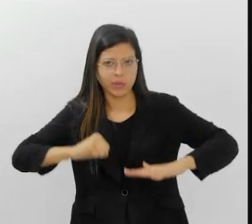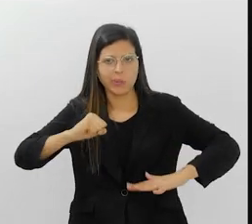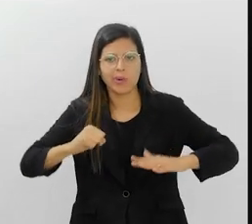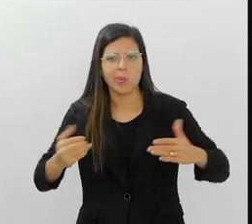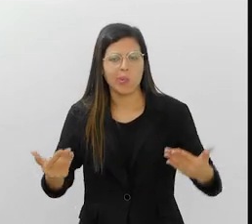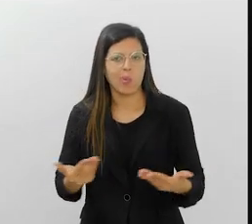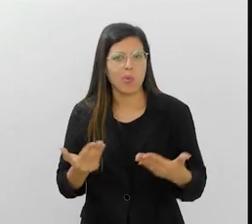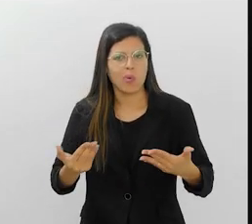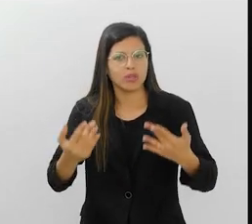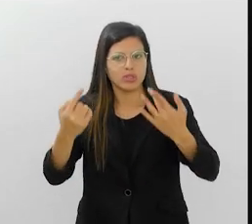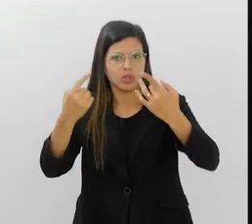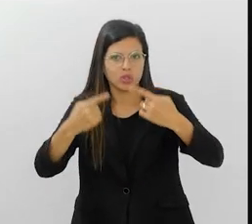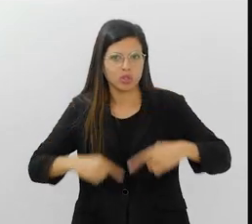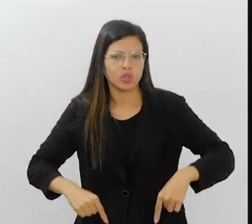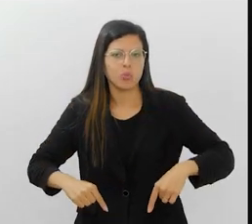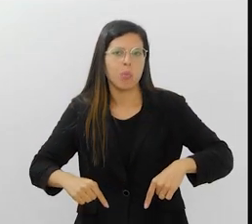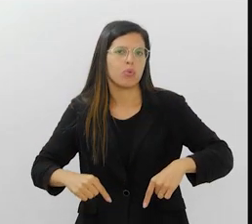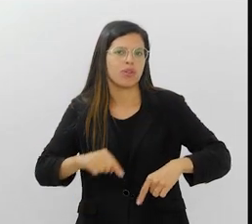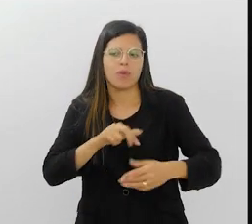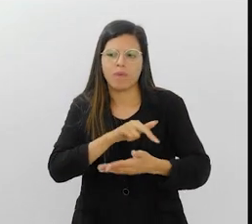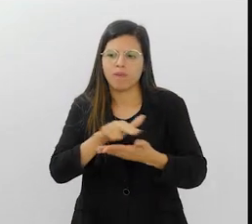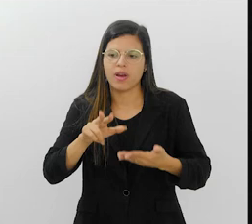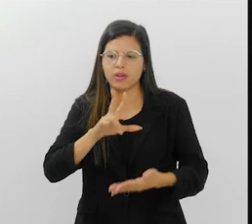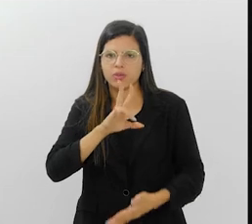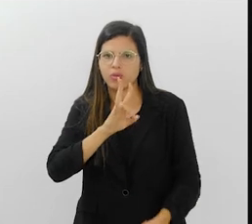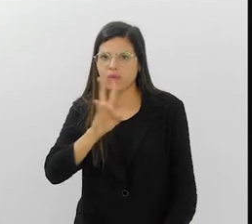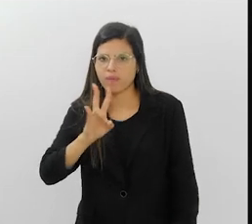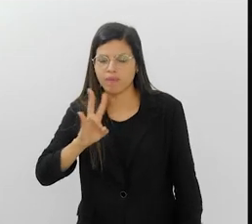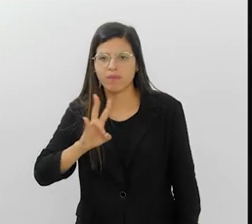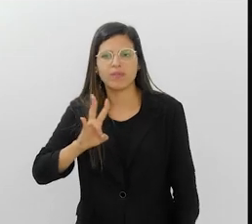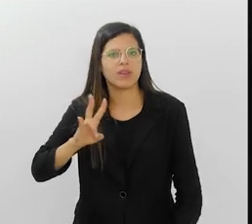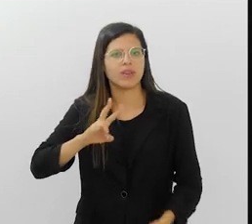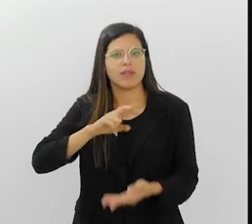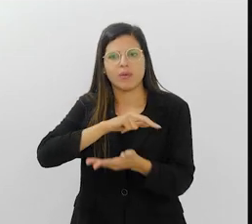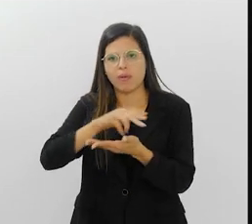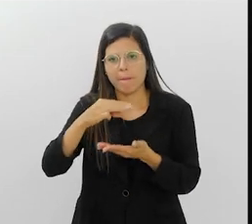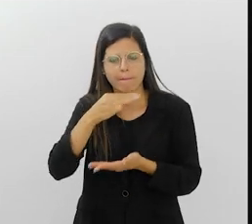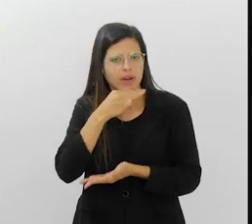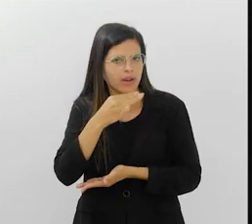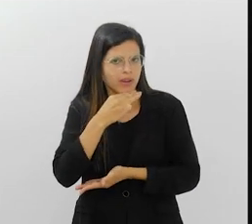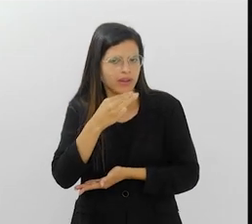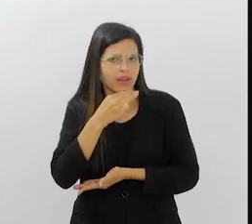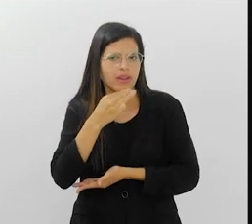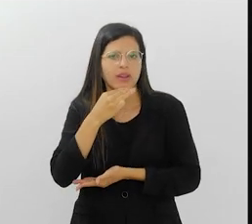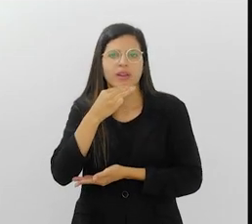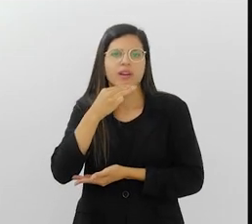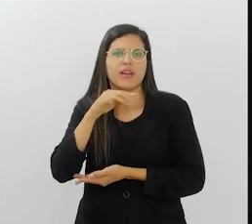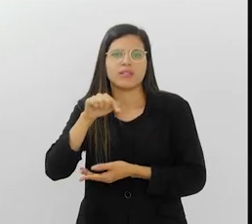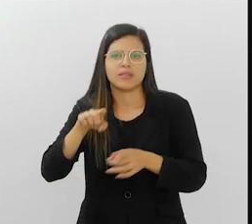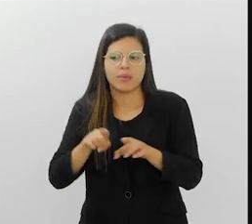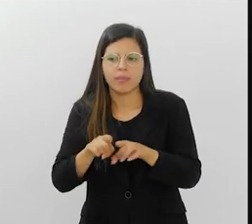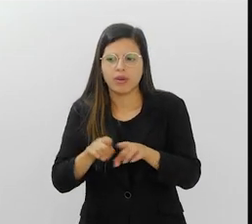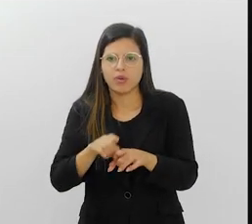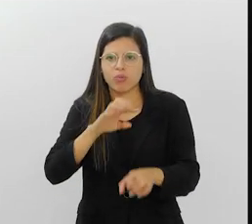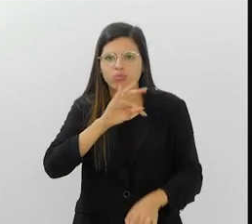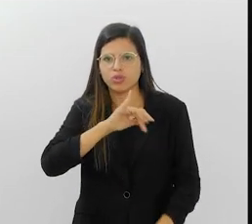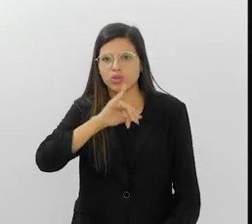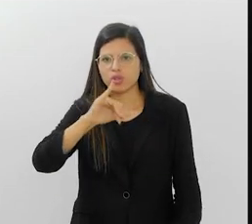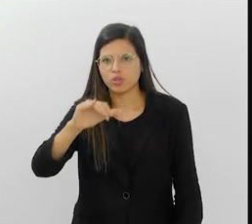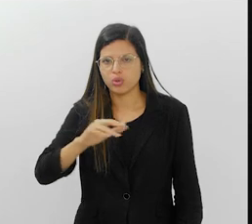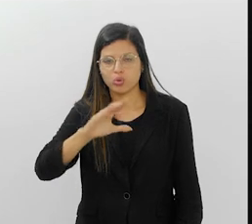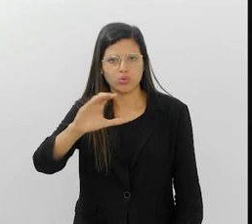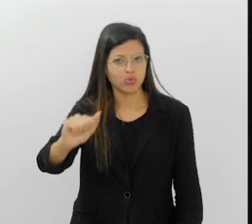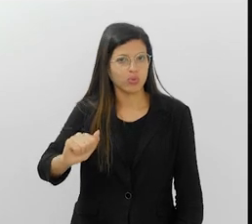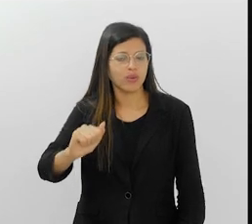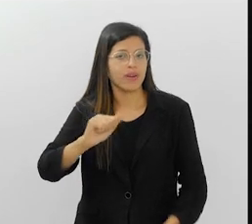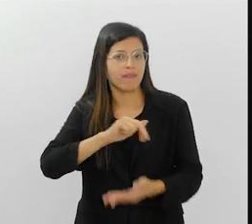hoje disputa contingente com a Vila, que é próxima, com o Estácio, com a Mangueira, com a Unida da Tijuca. Tem